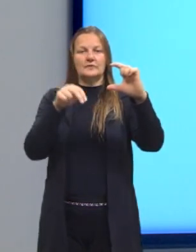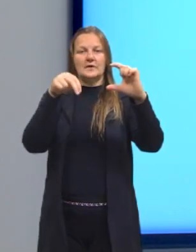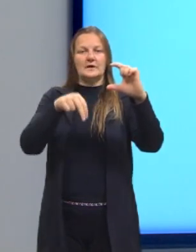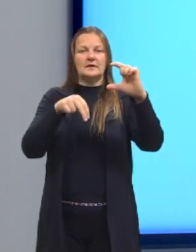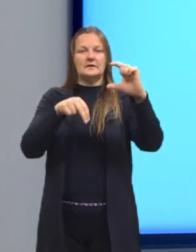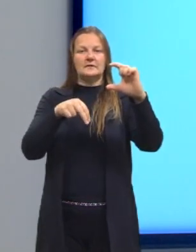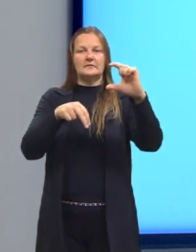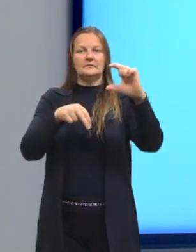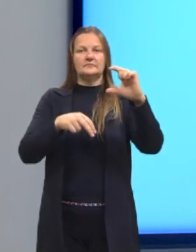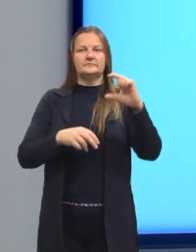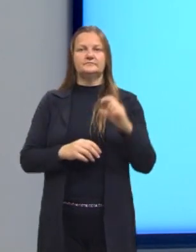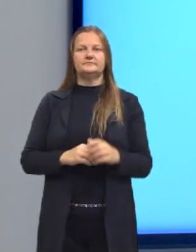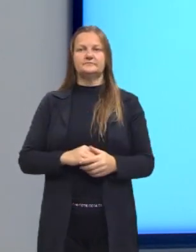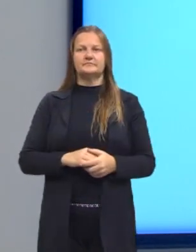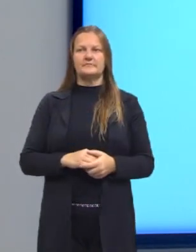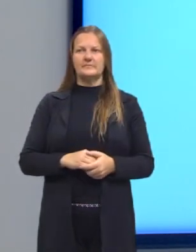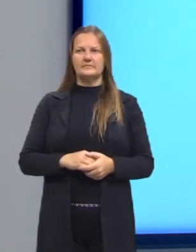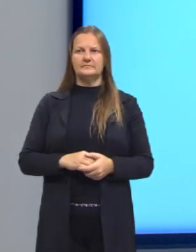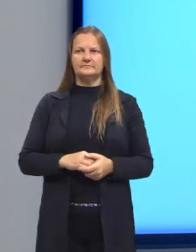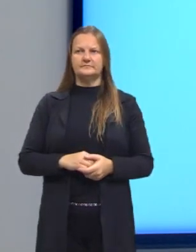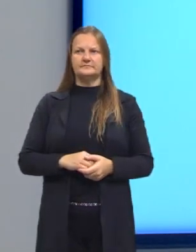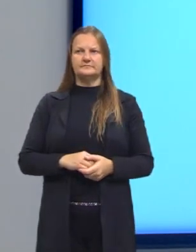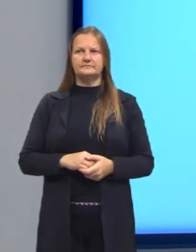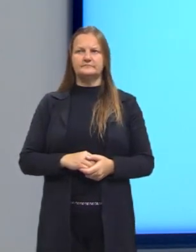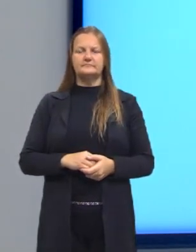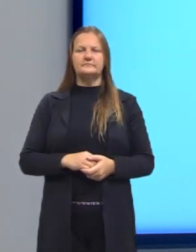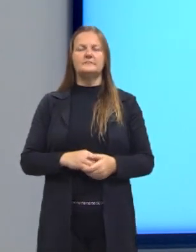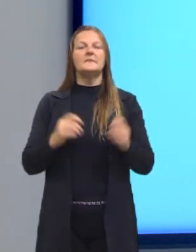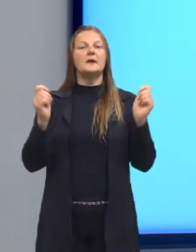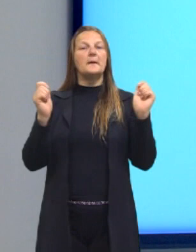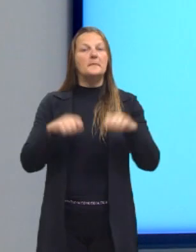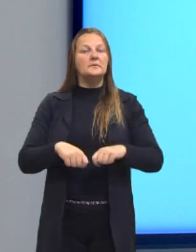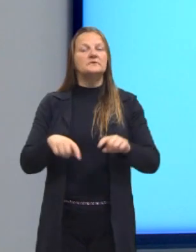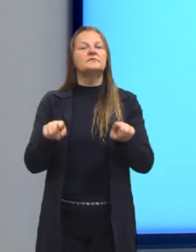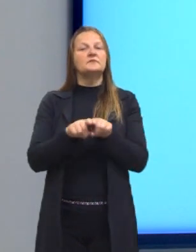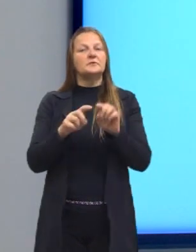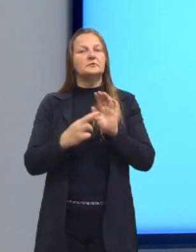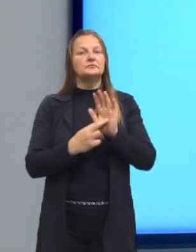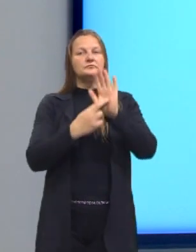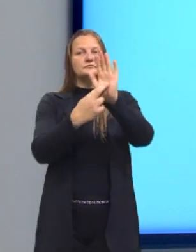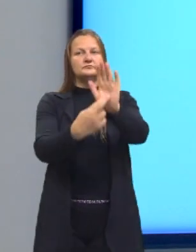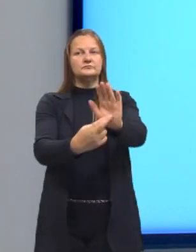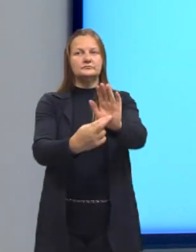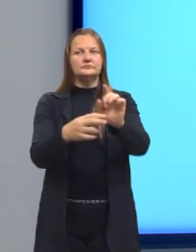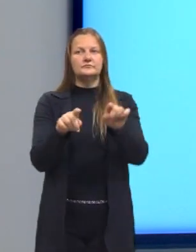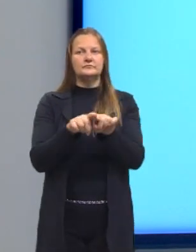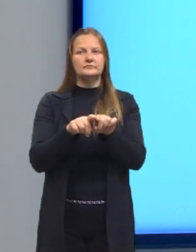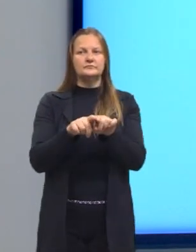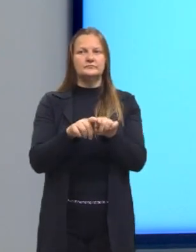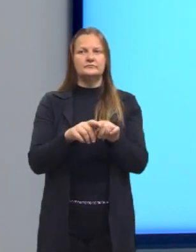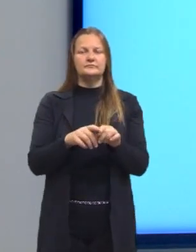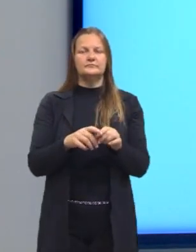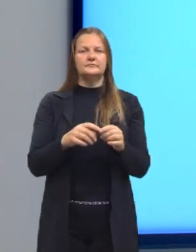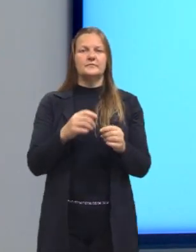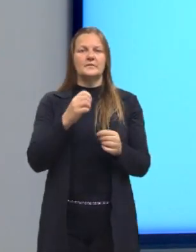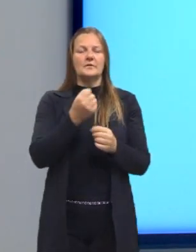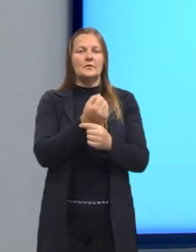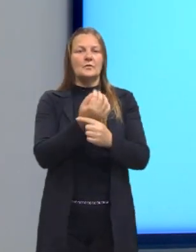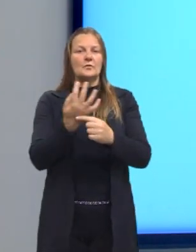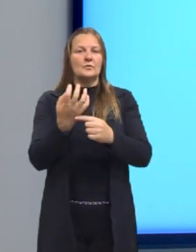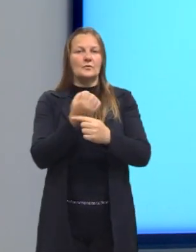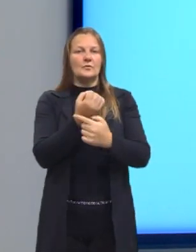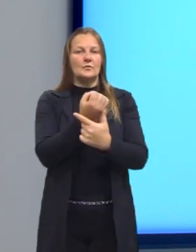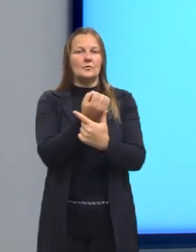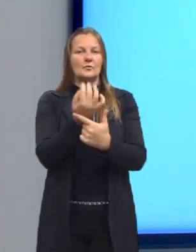última coluna ali seria n ou nós podemos representar né através ali de uma forma algébrica